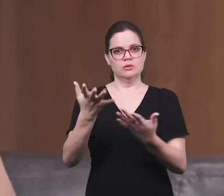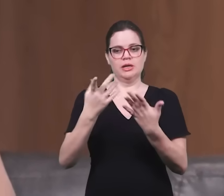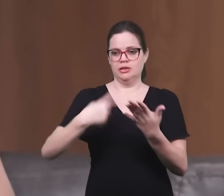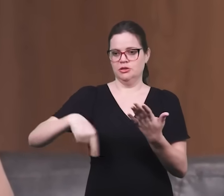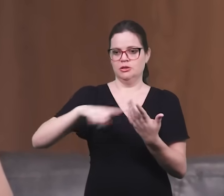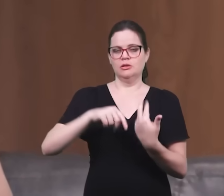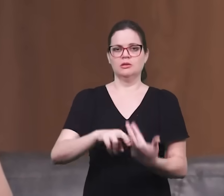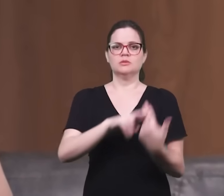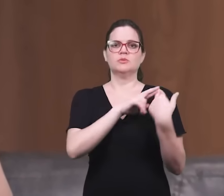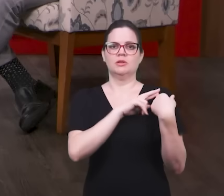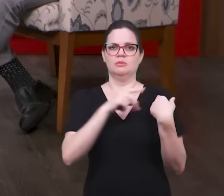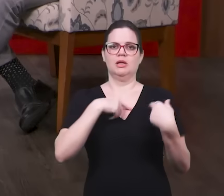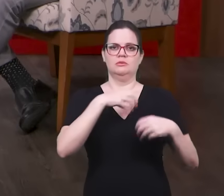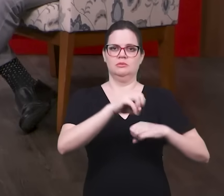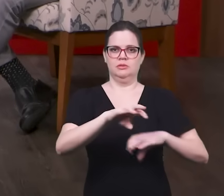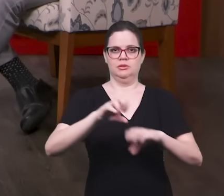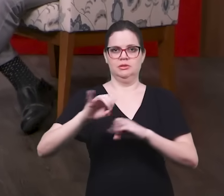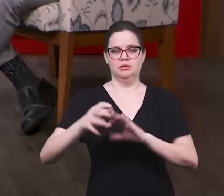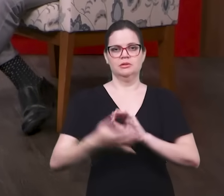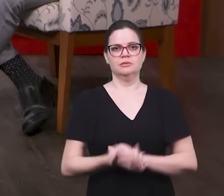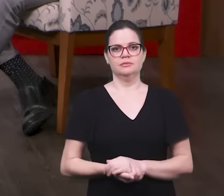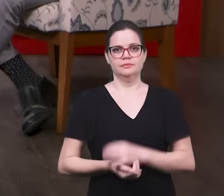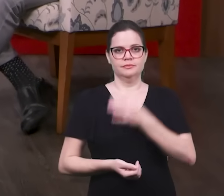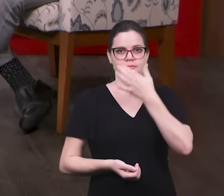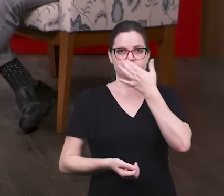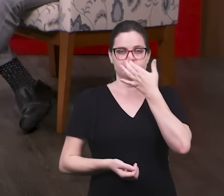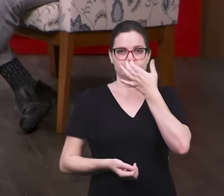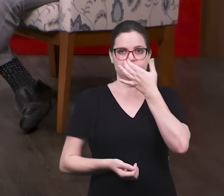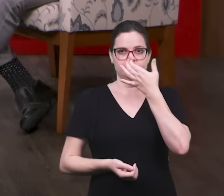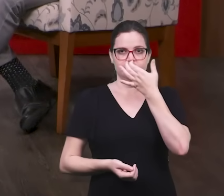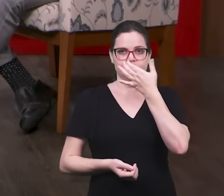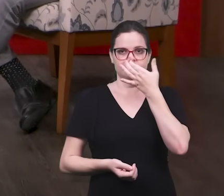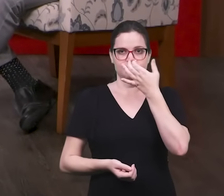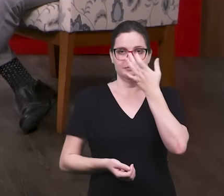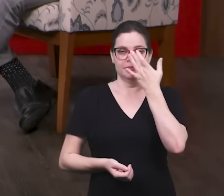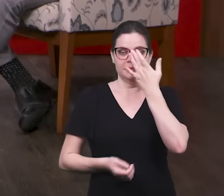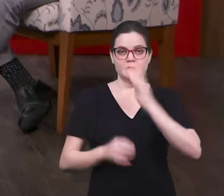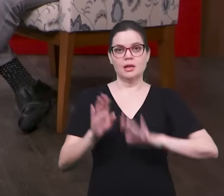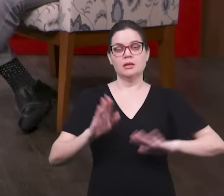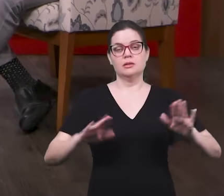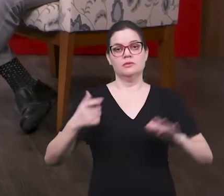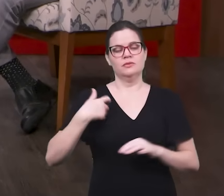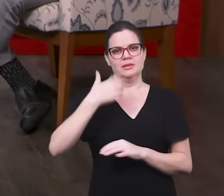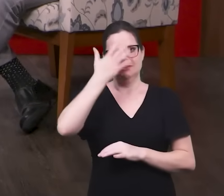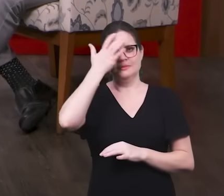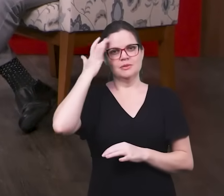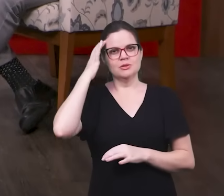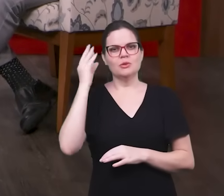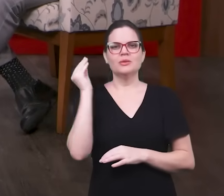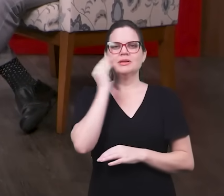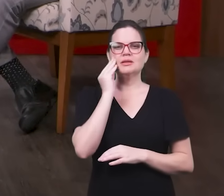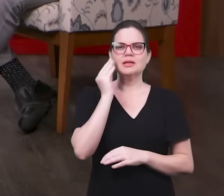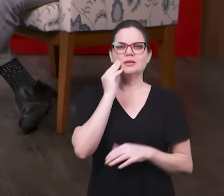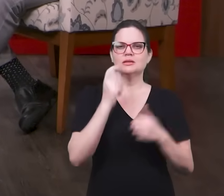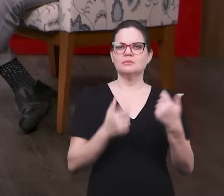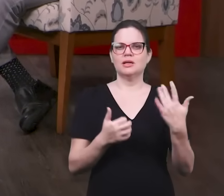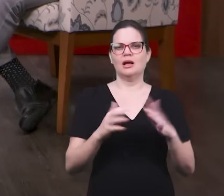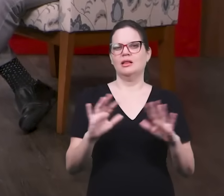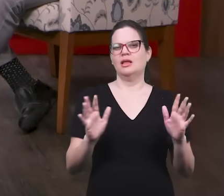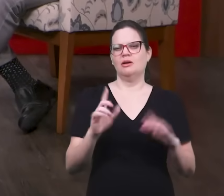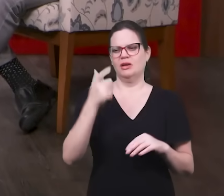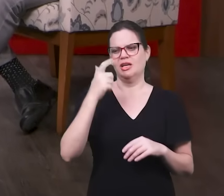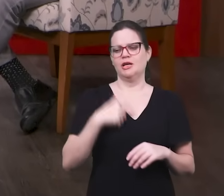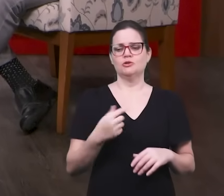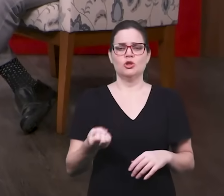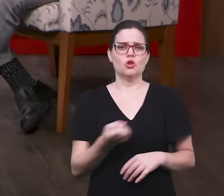para fazer isso. E não há desculpas. Não é Às vezes a pessoa quer dar uma justificativa. Ah, mas eu sou muito